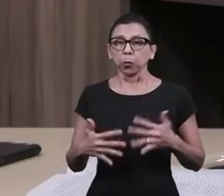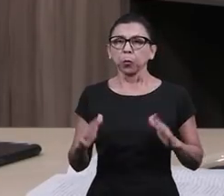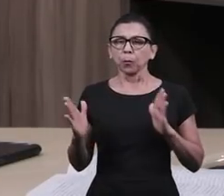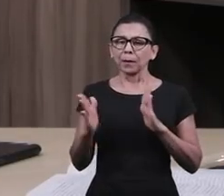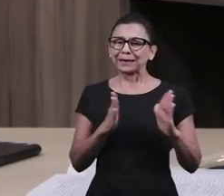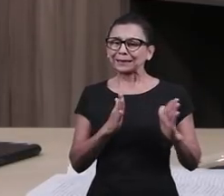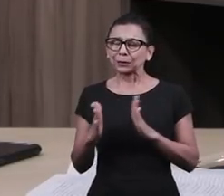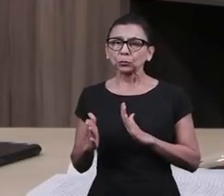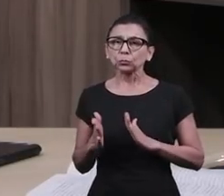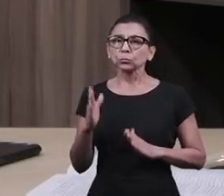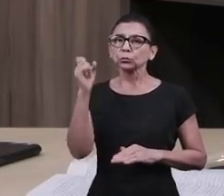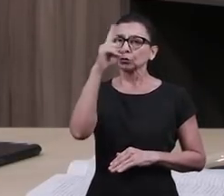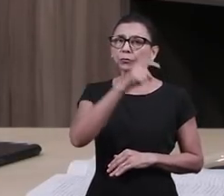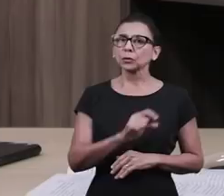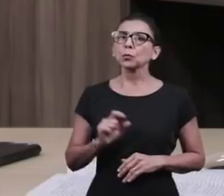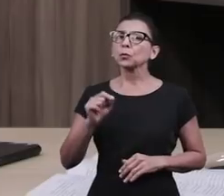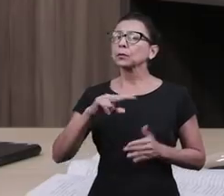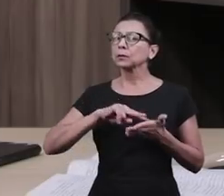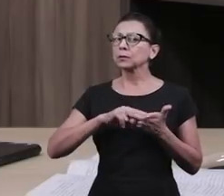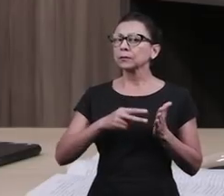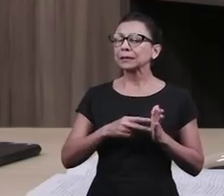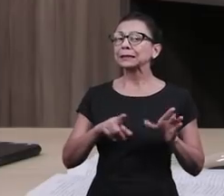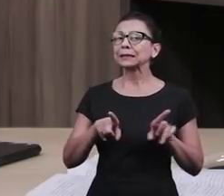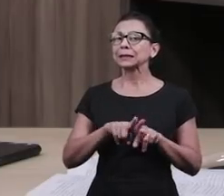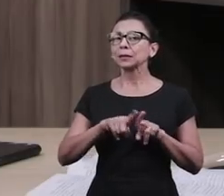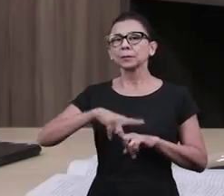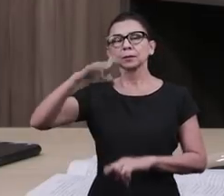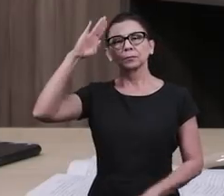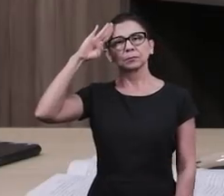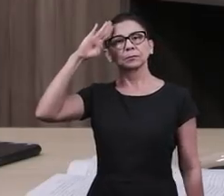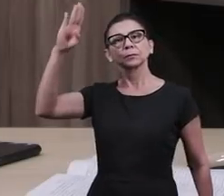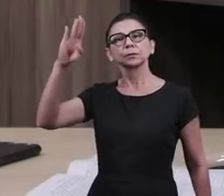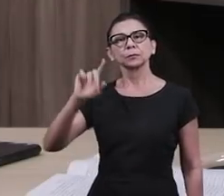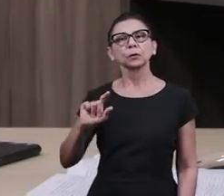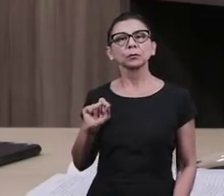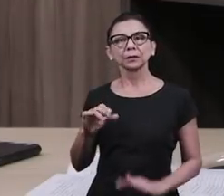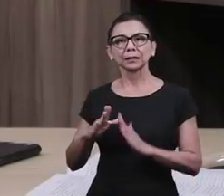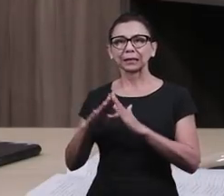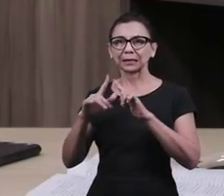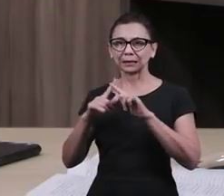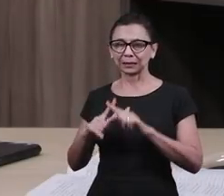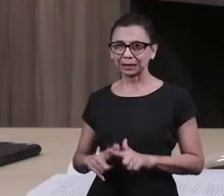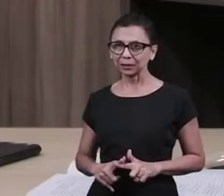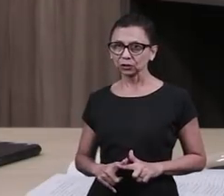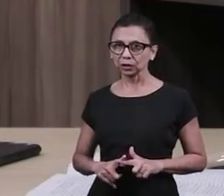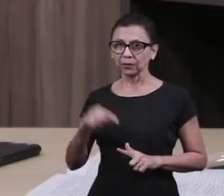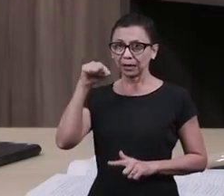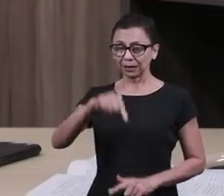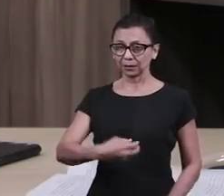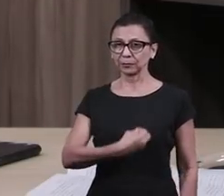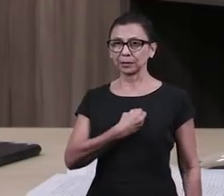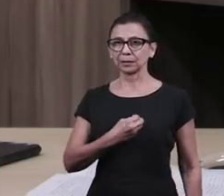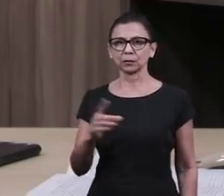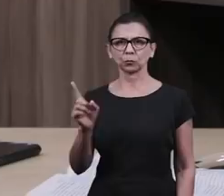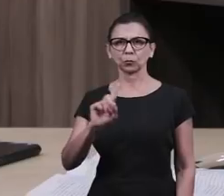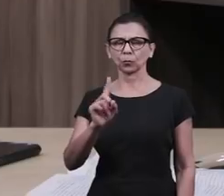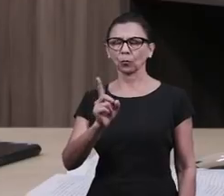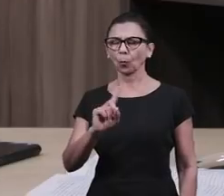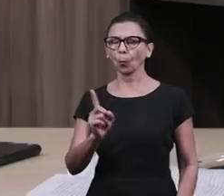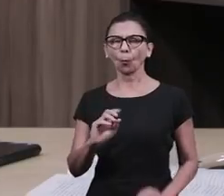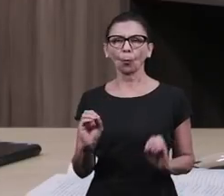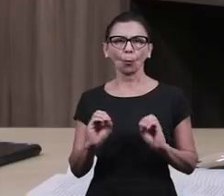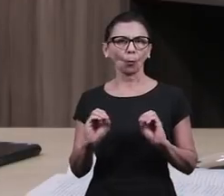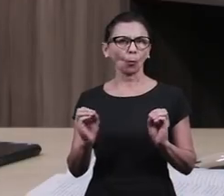e principalmente sobre o fato de que a igreja não participará, não estará presente na terra. Quando dizemos a